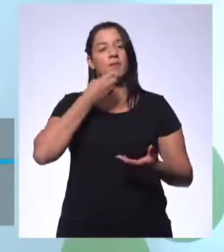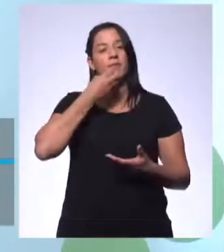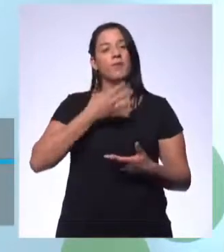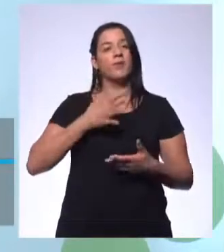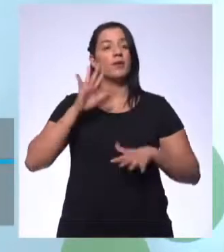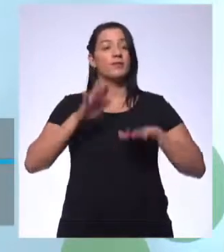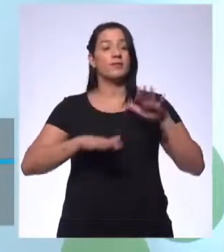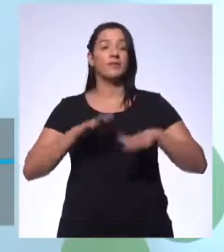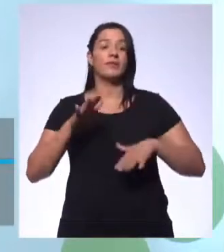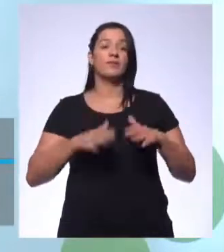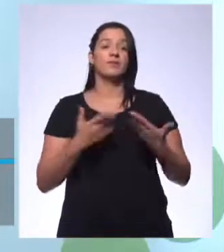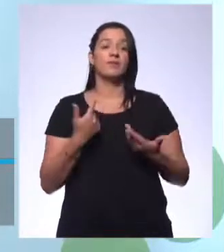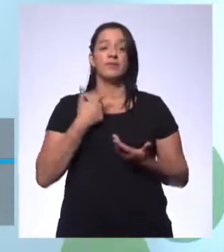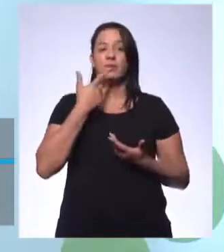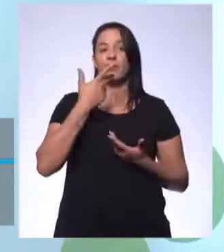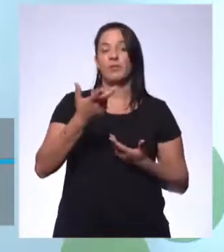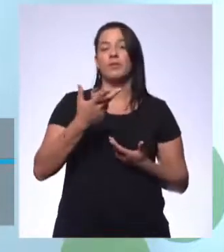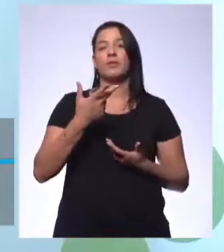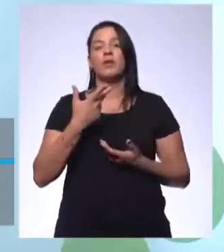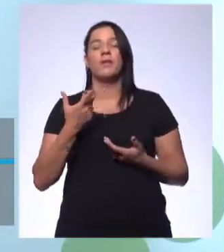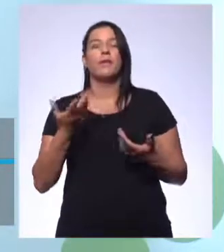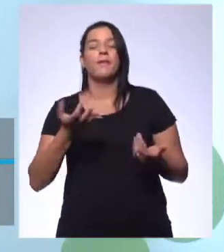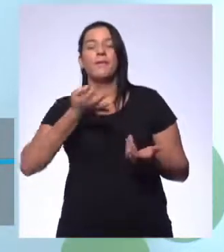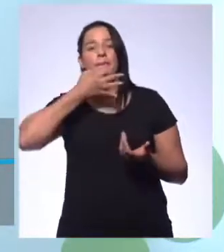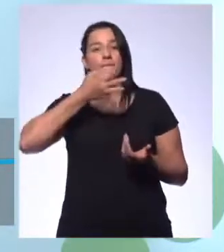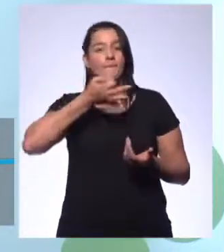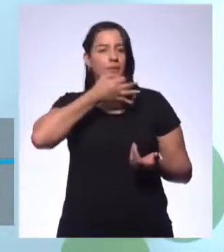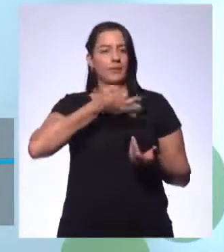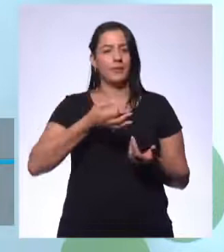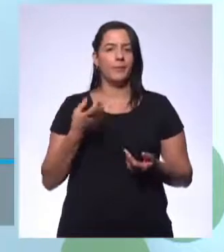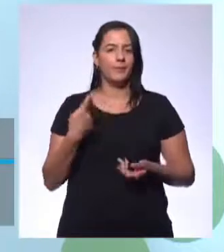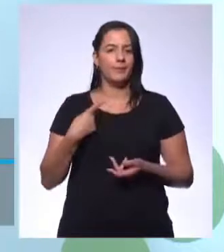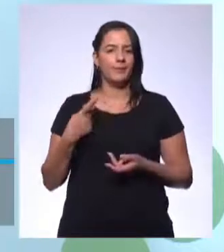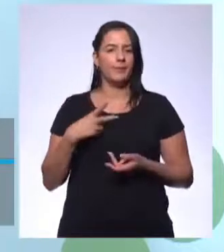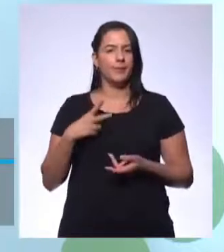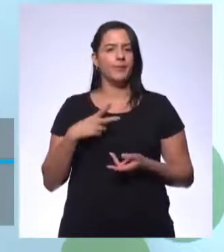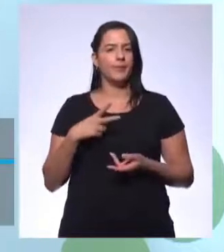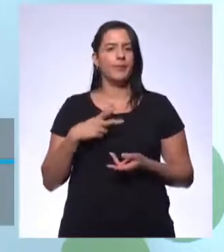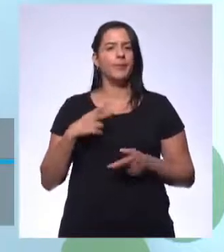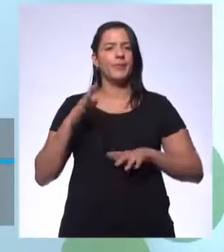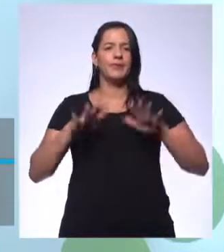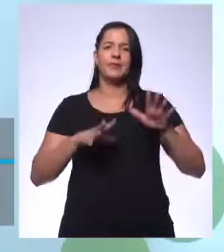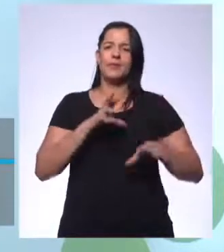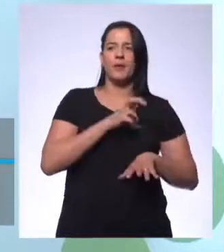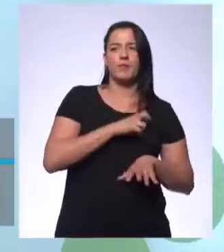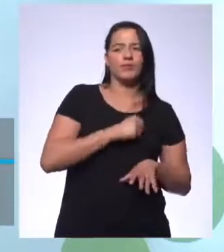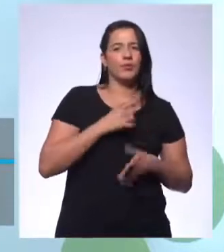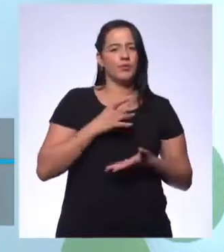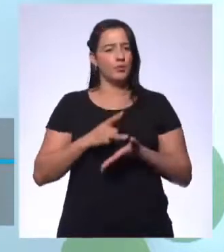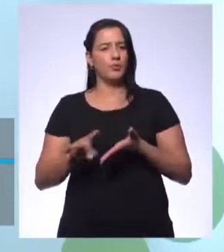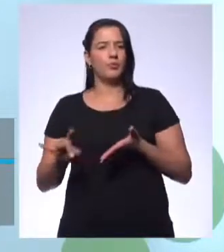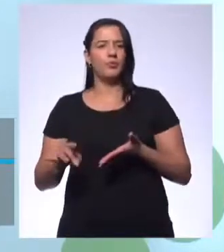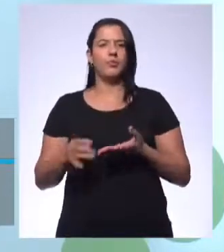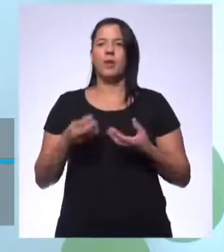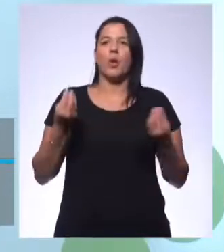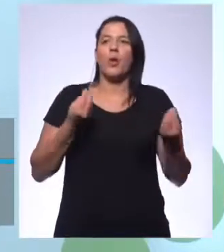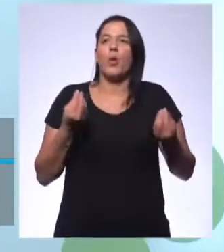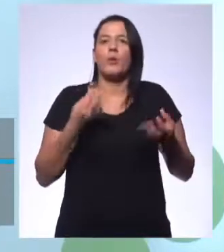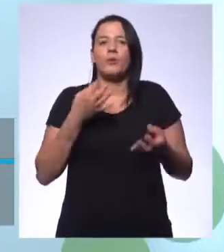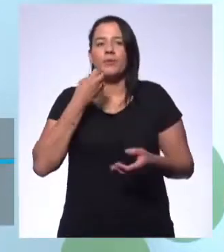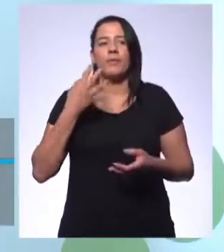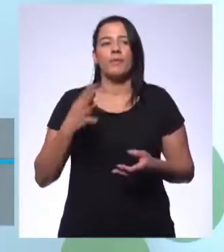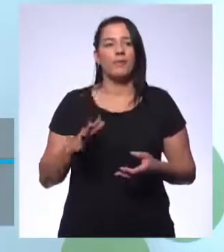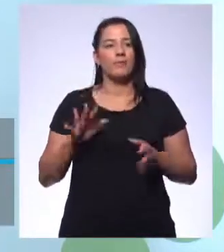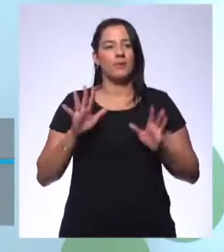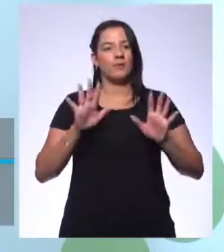começa a falar desses filmes que é opinião pessoal, longe de ser a verdade, né? Mas desperta amor e ódio, né? As pessoas, não, como é que não é bom?